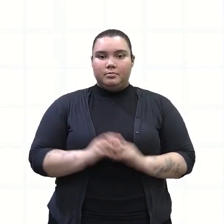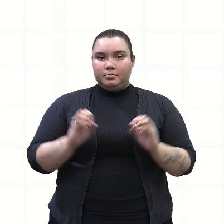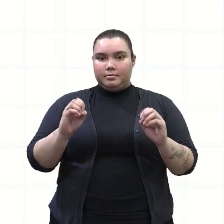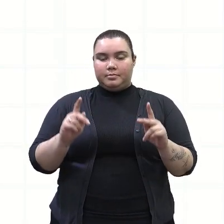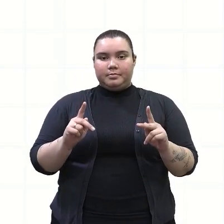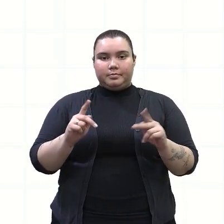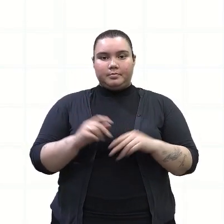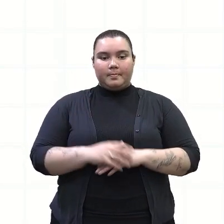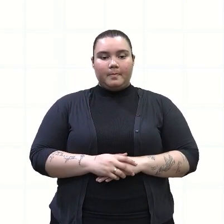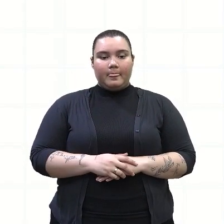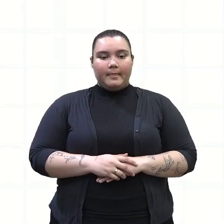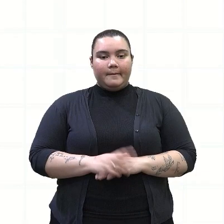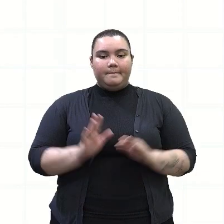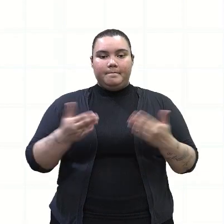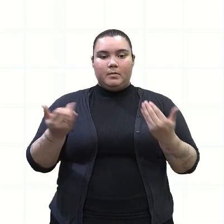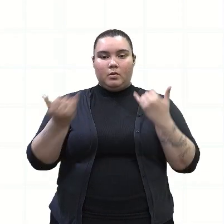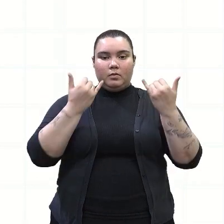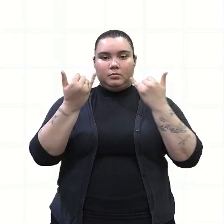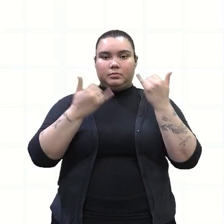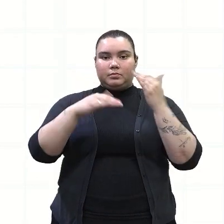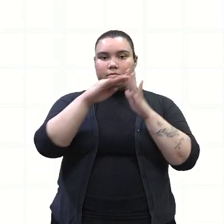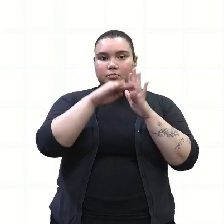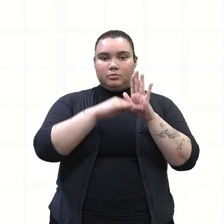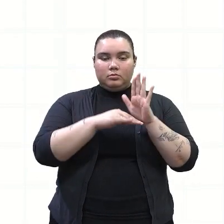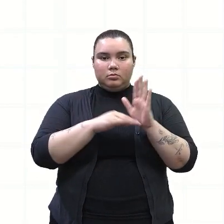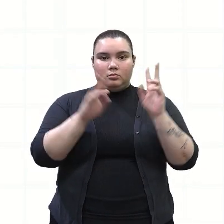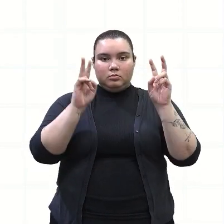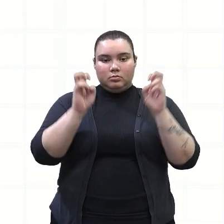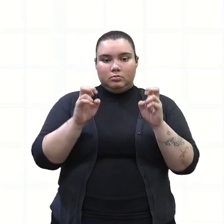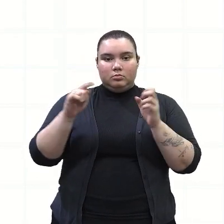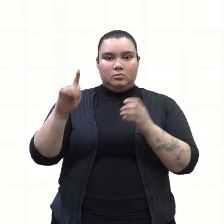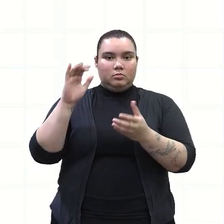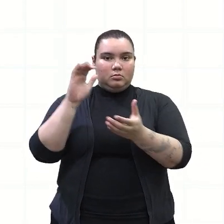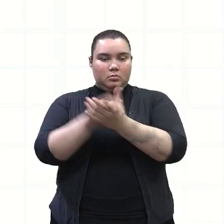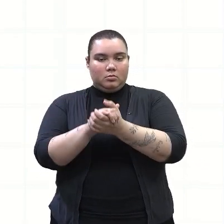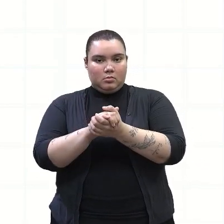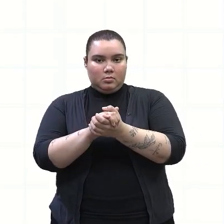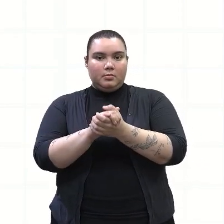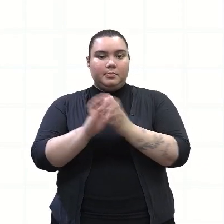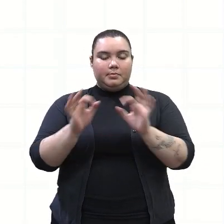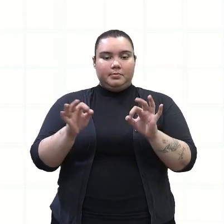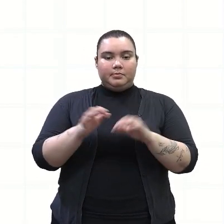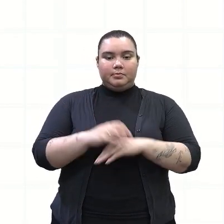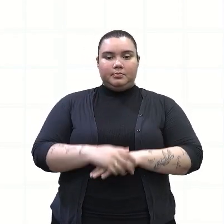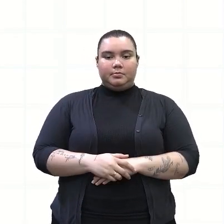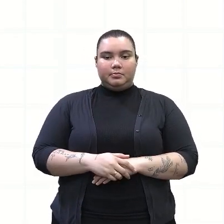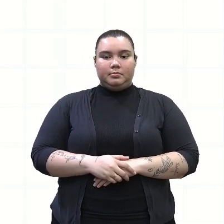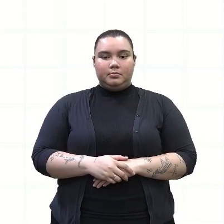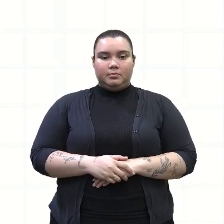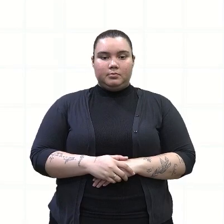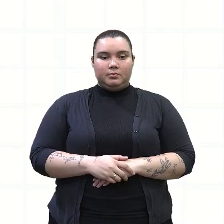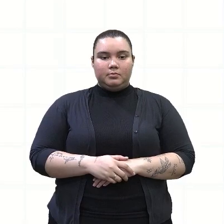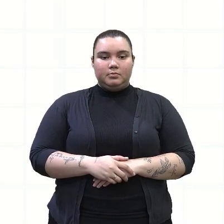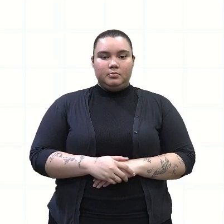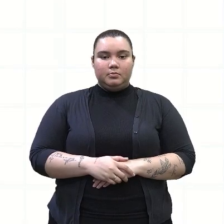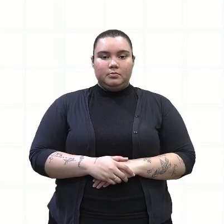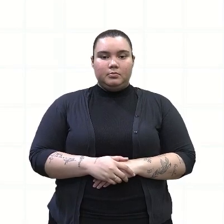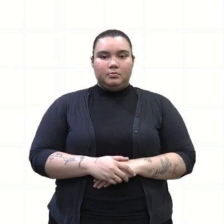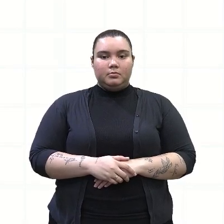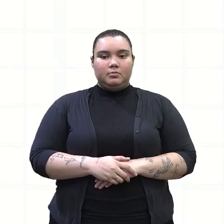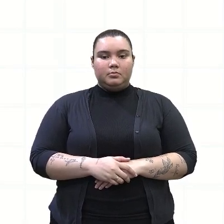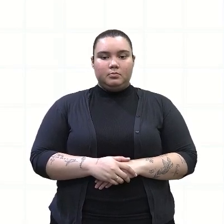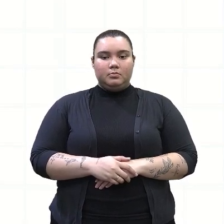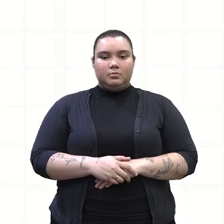ok? Então, essas são as informações a respeito deste casal aqui. The shortest.